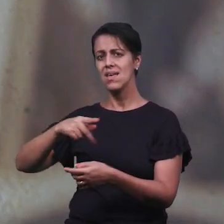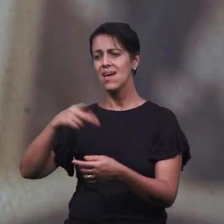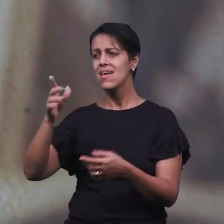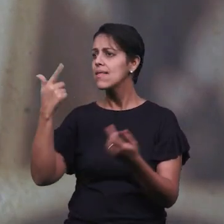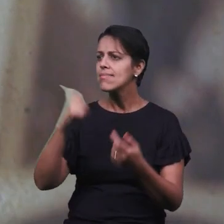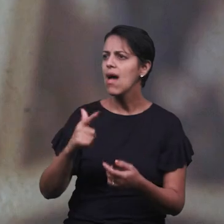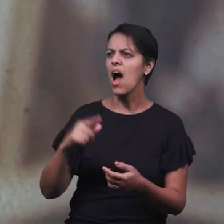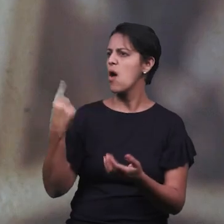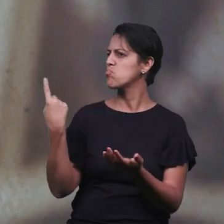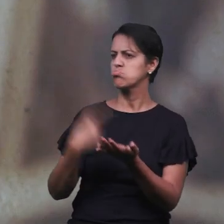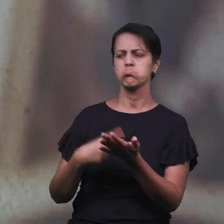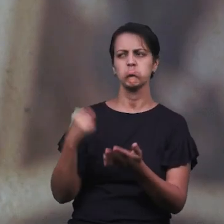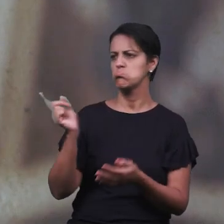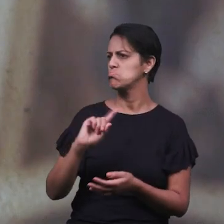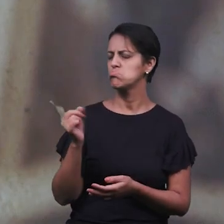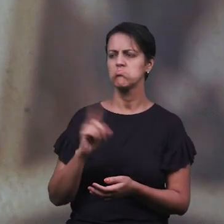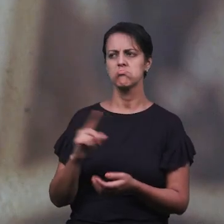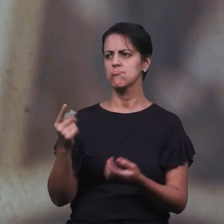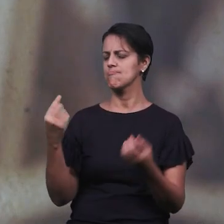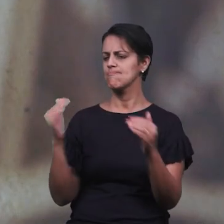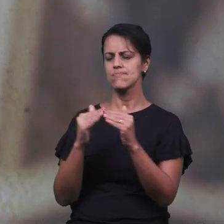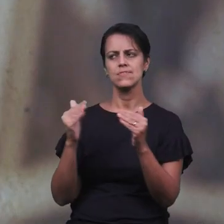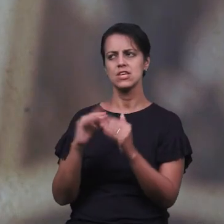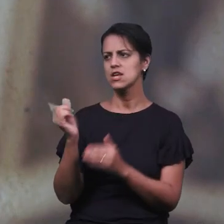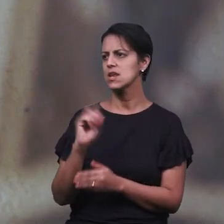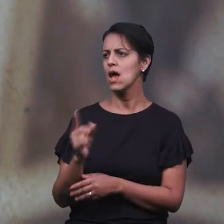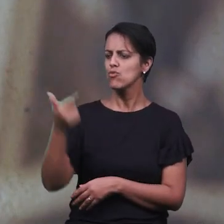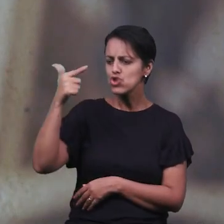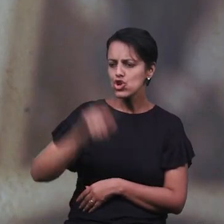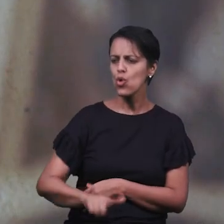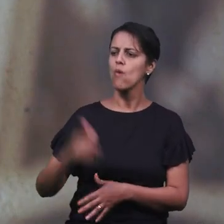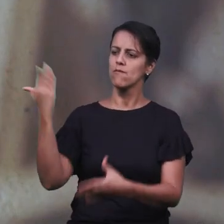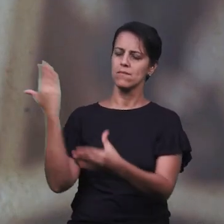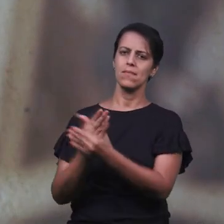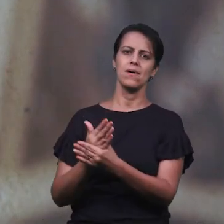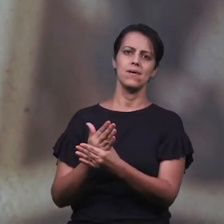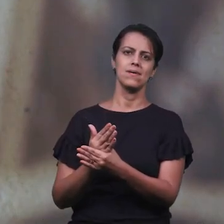às vezes decisões até